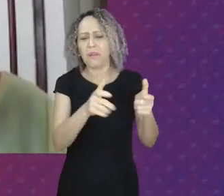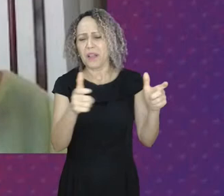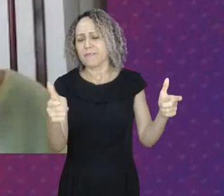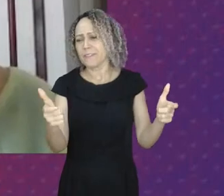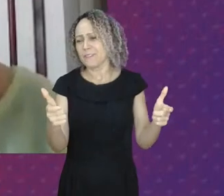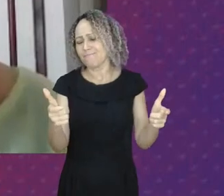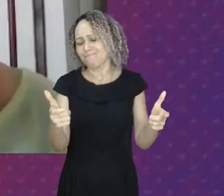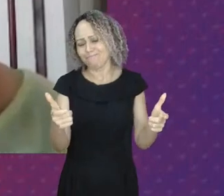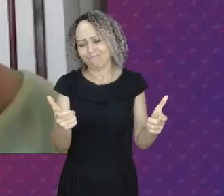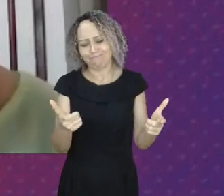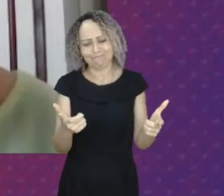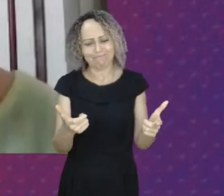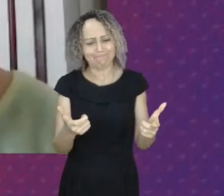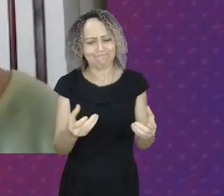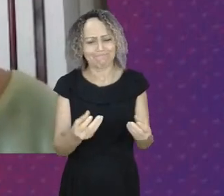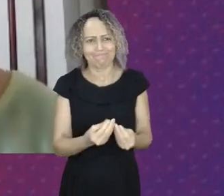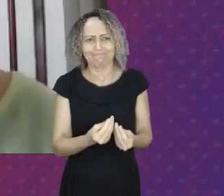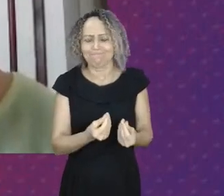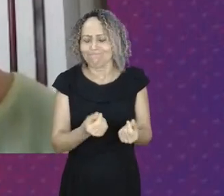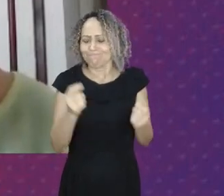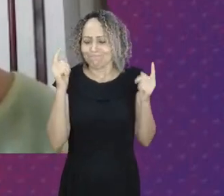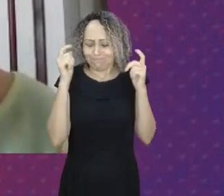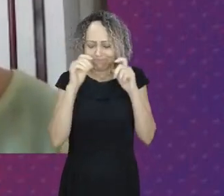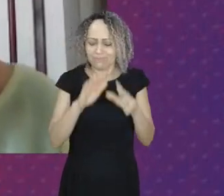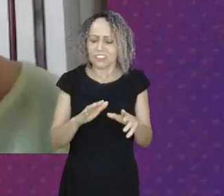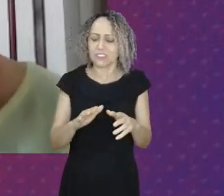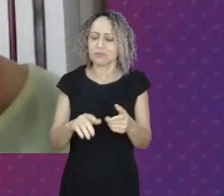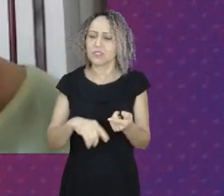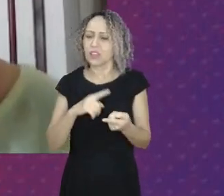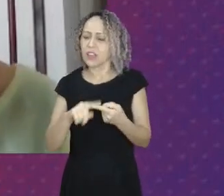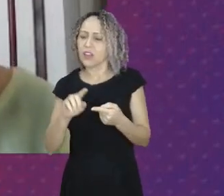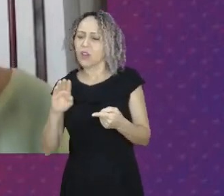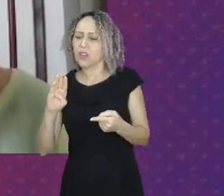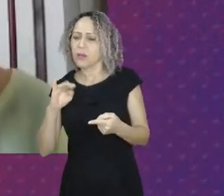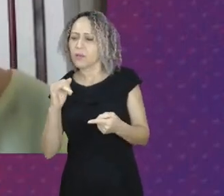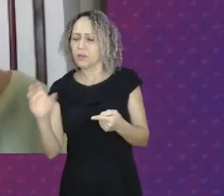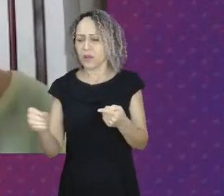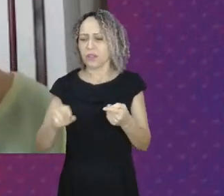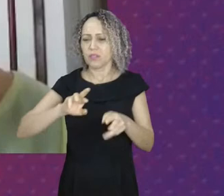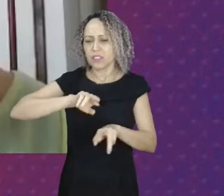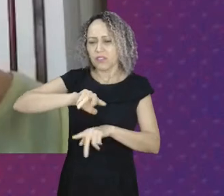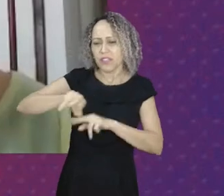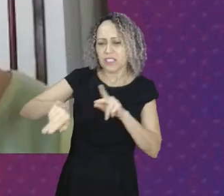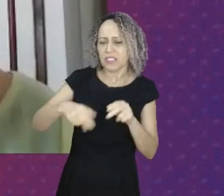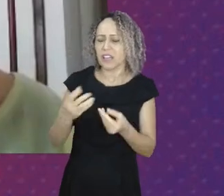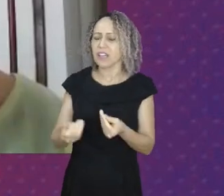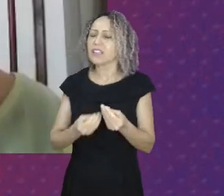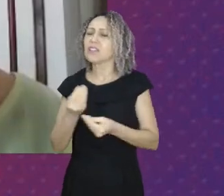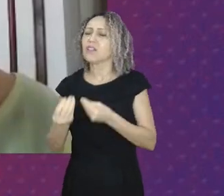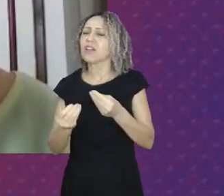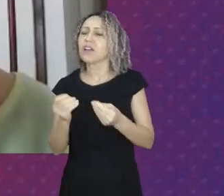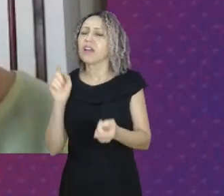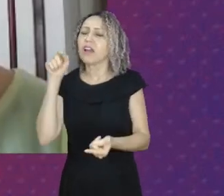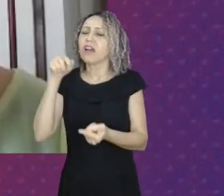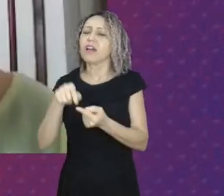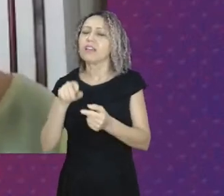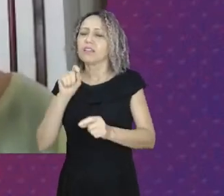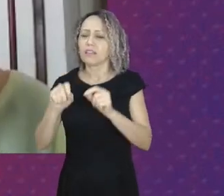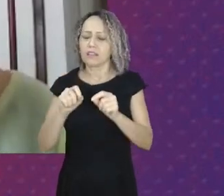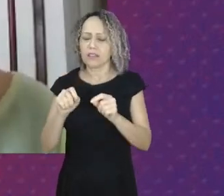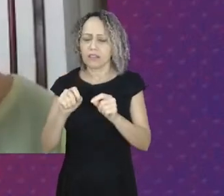diversificada, a valorização da nossa biodiversidade, da nossa sociobiodiversidade, se dá a partir do